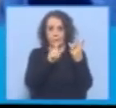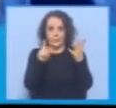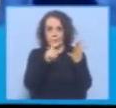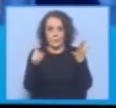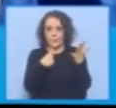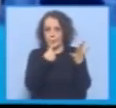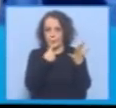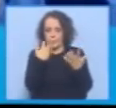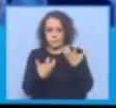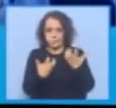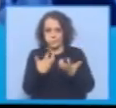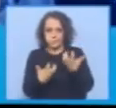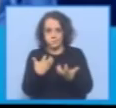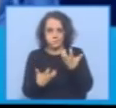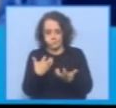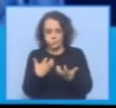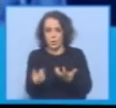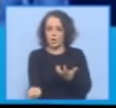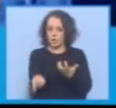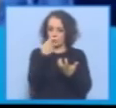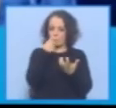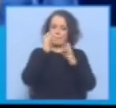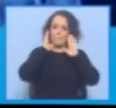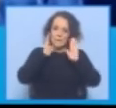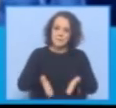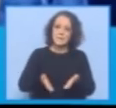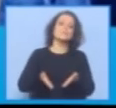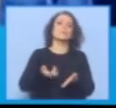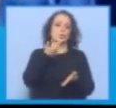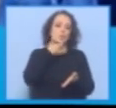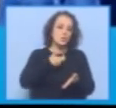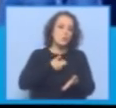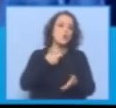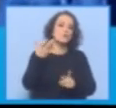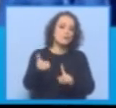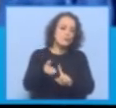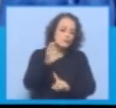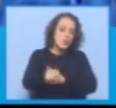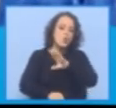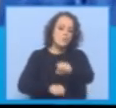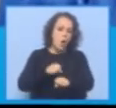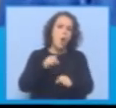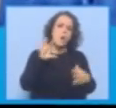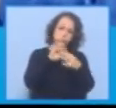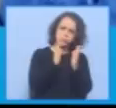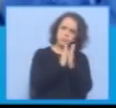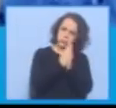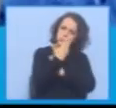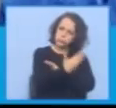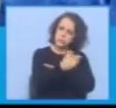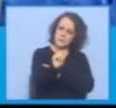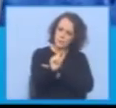se nos acabam de chegar a respostas que vamos encontrando, mesmo as religiosas, mesmo